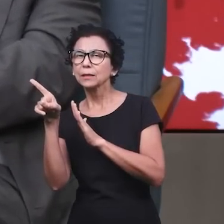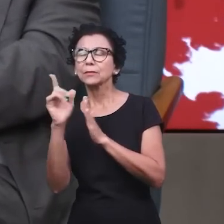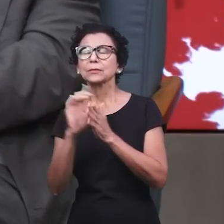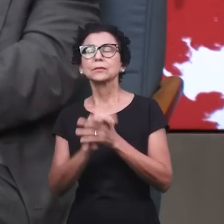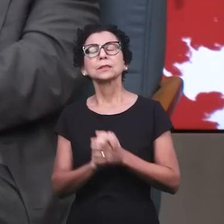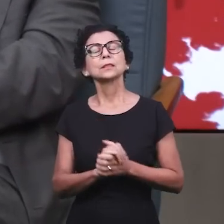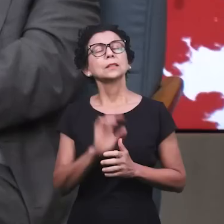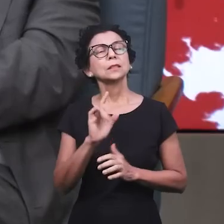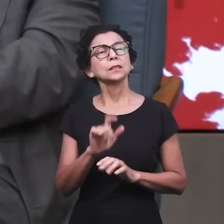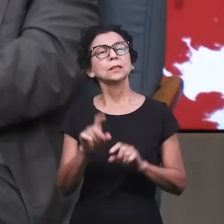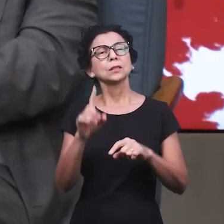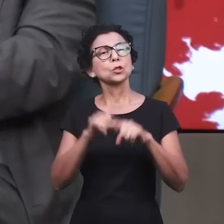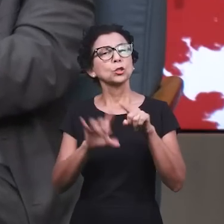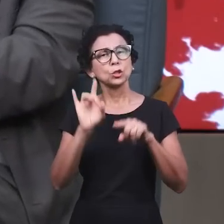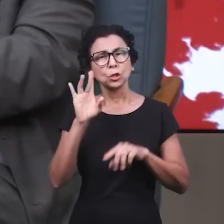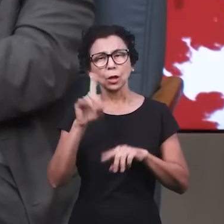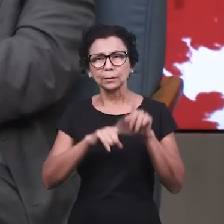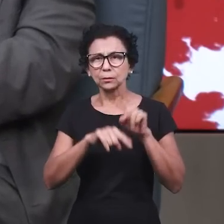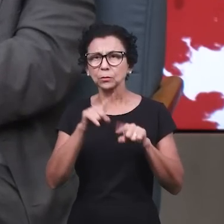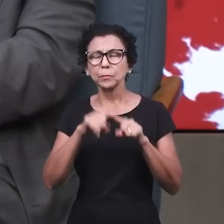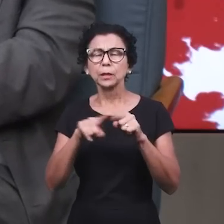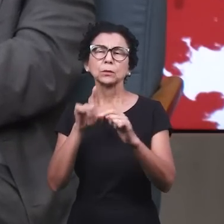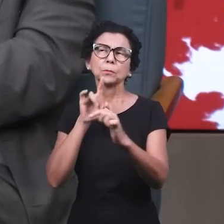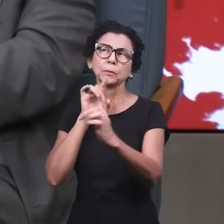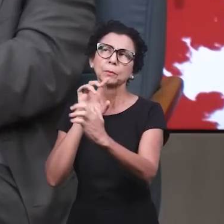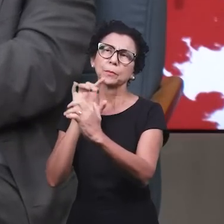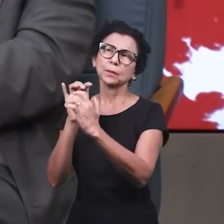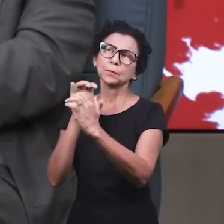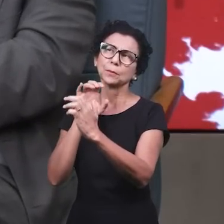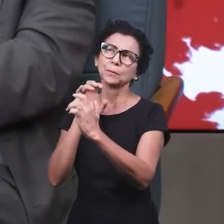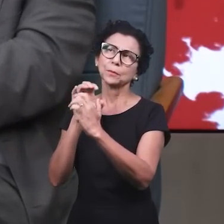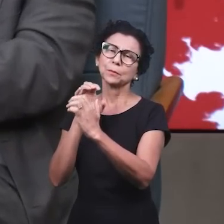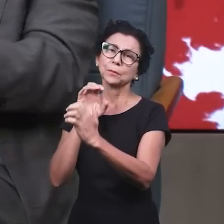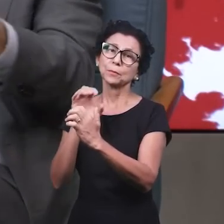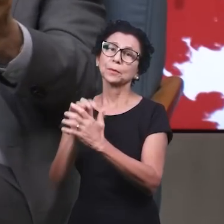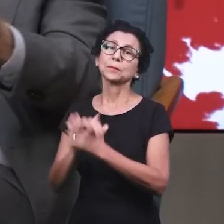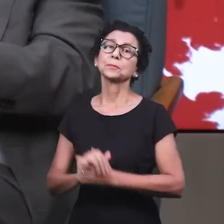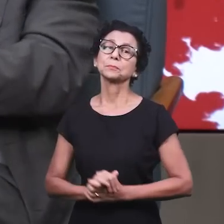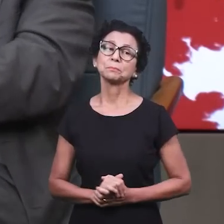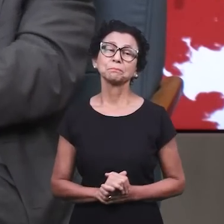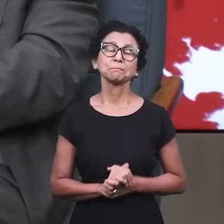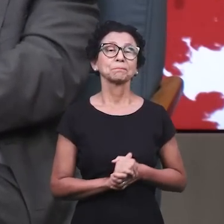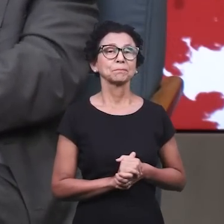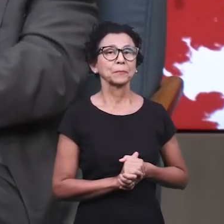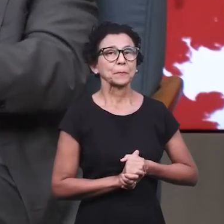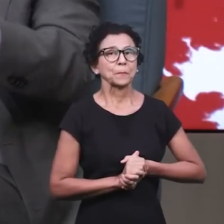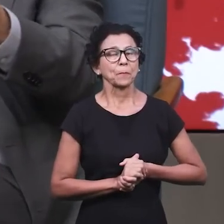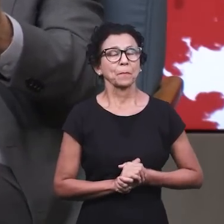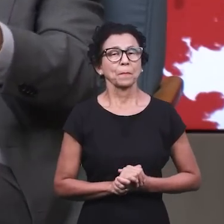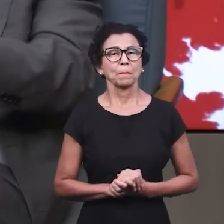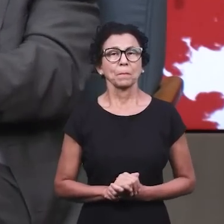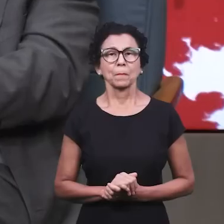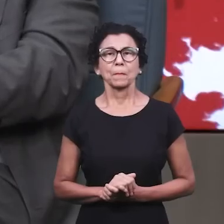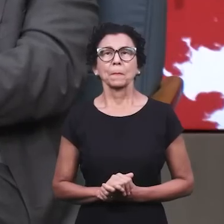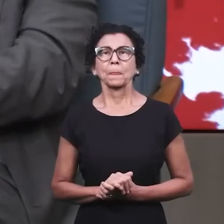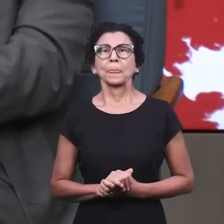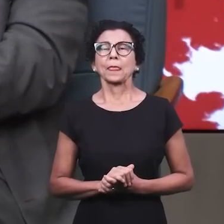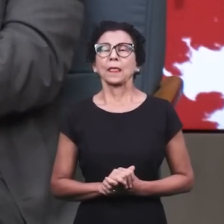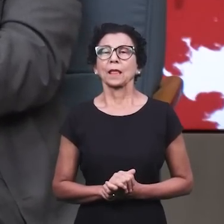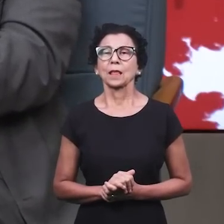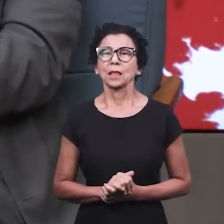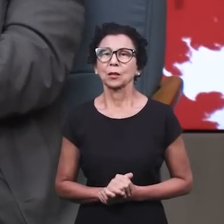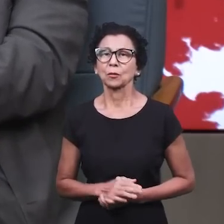daquele louvor que estava sendo tocado por aquele irmão. Então, aquele irmão,